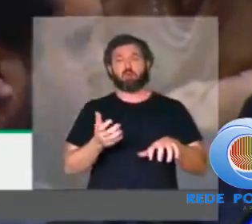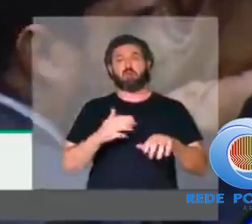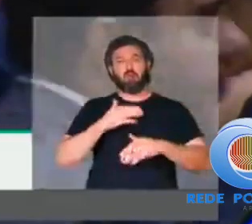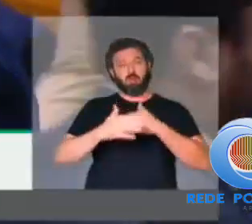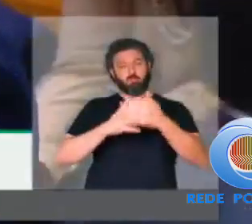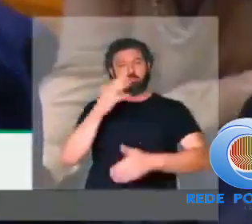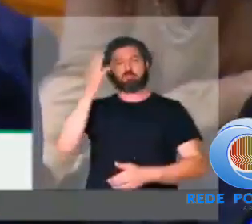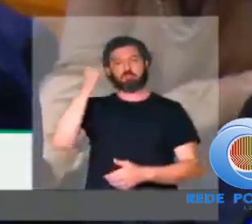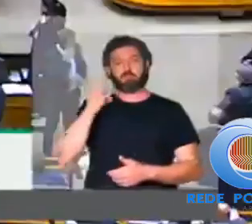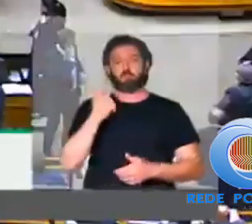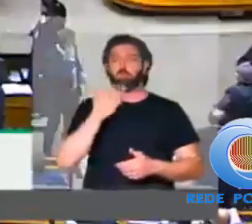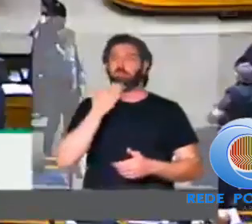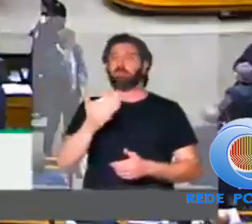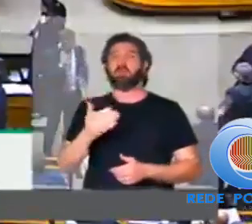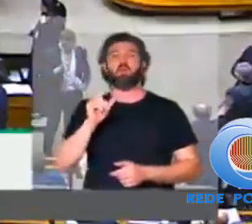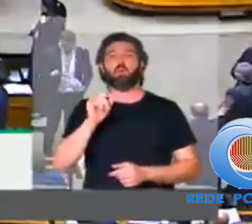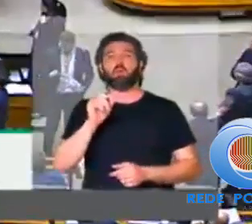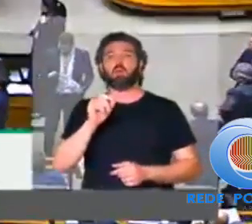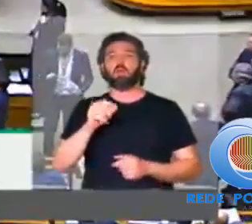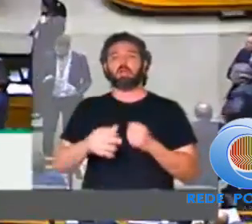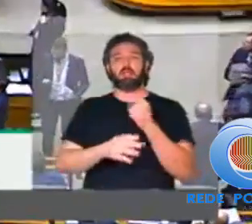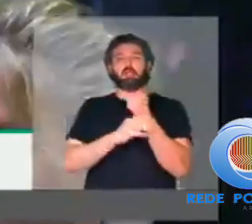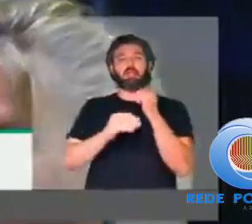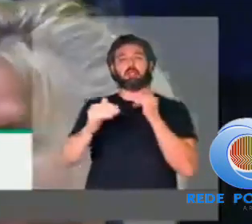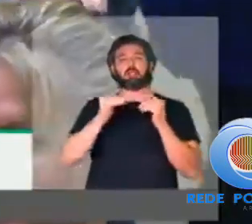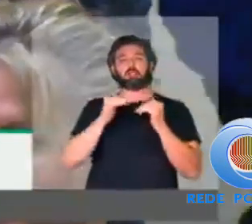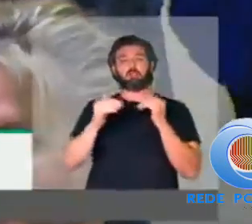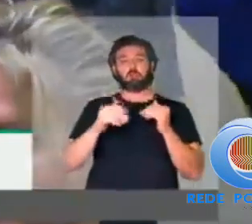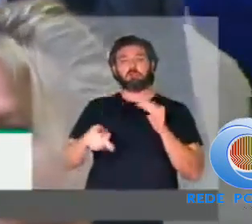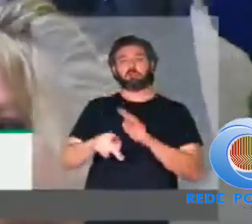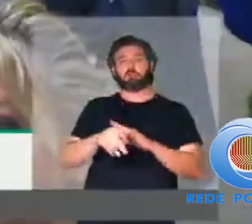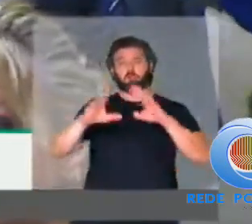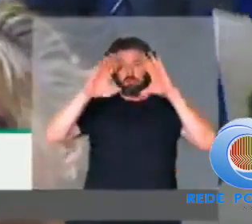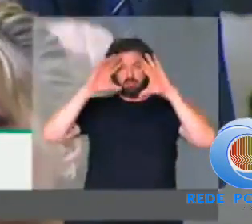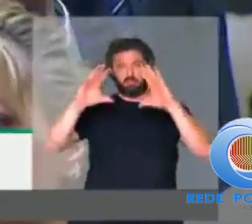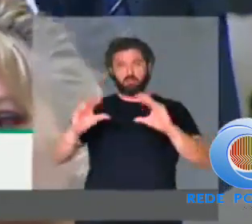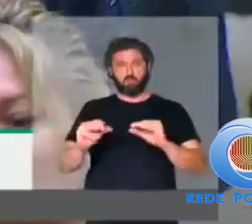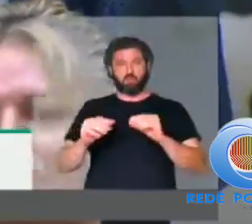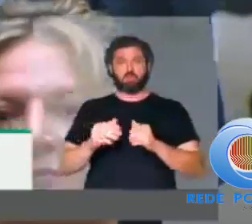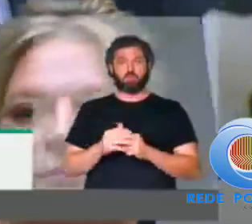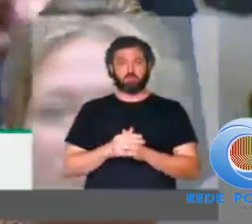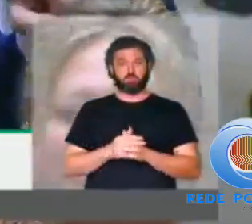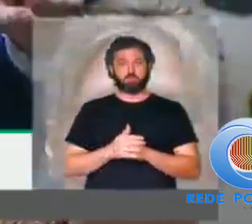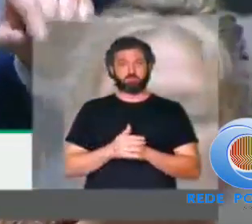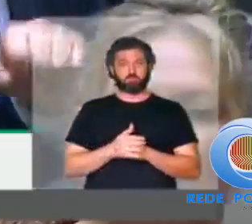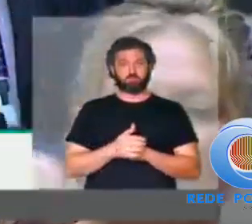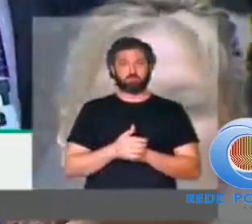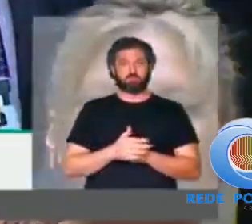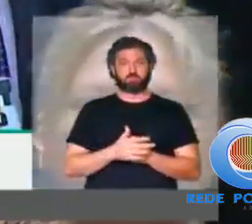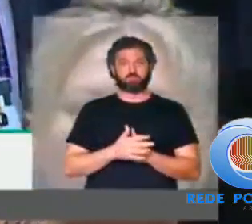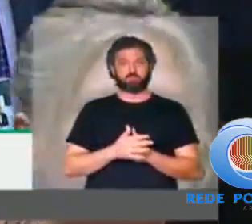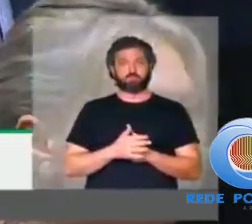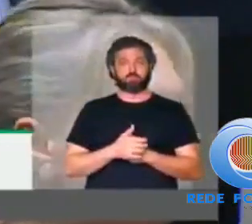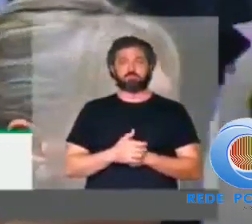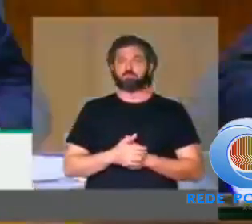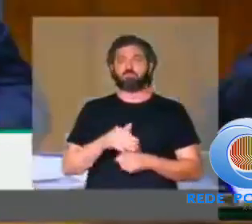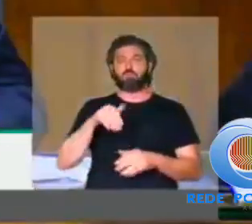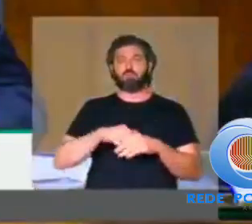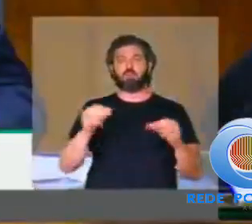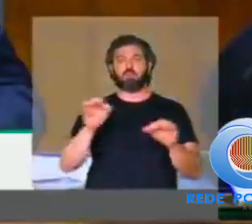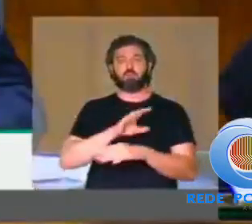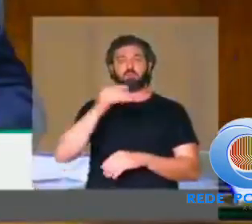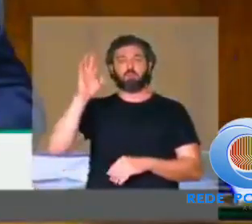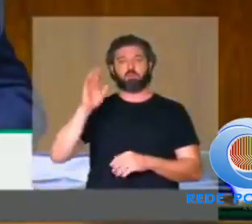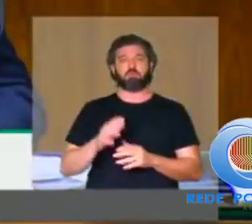saber avançar em busca da estabilidade, da tranquilidade. Está encerrada a